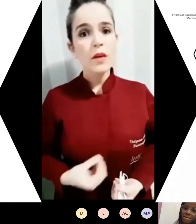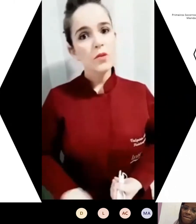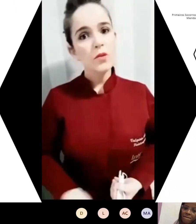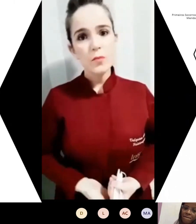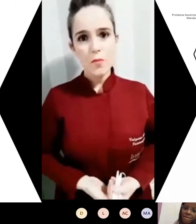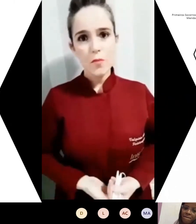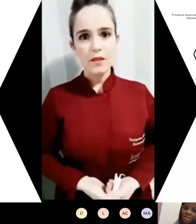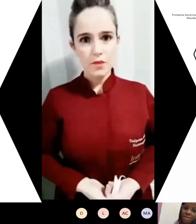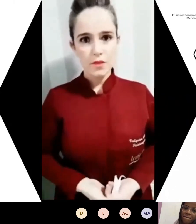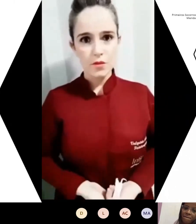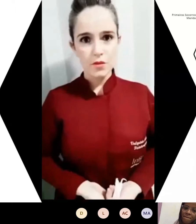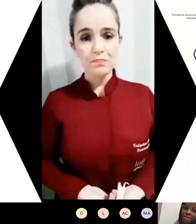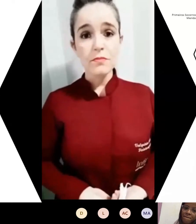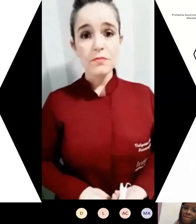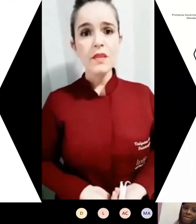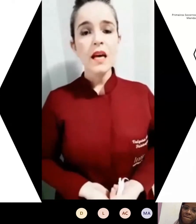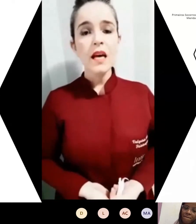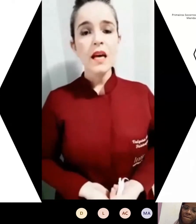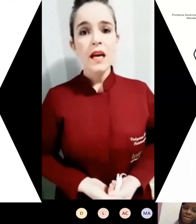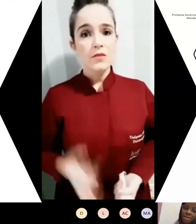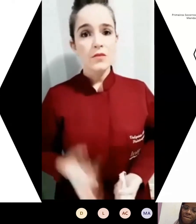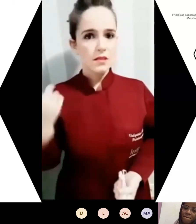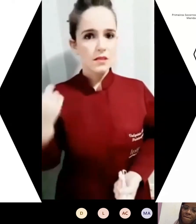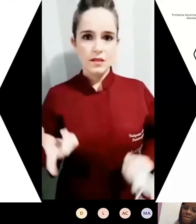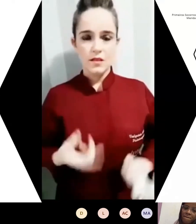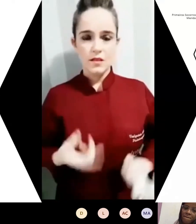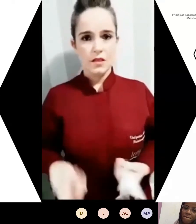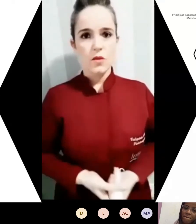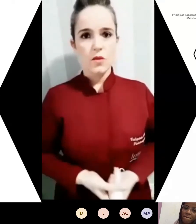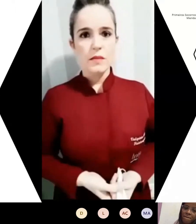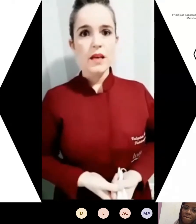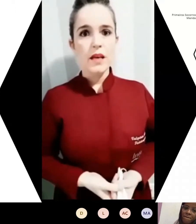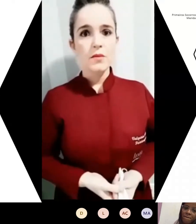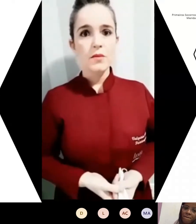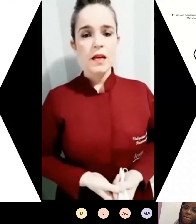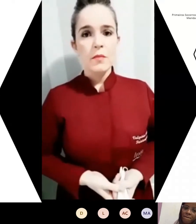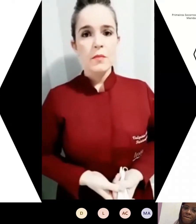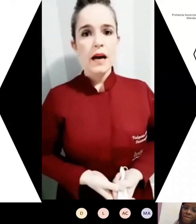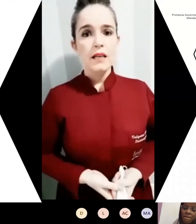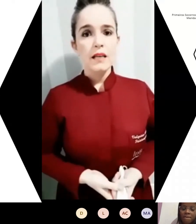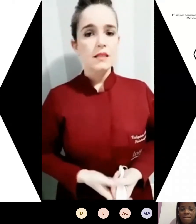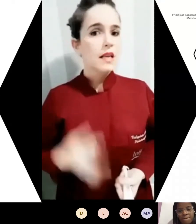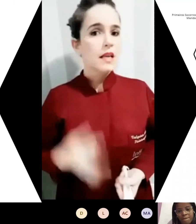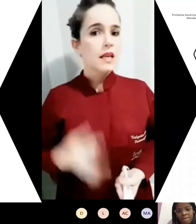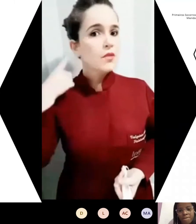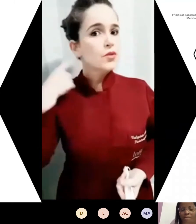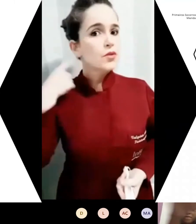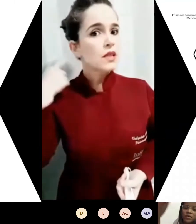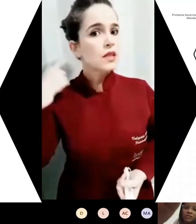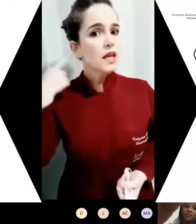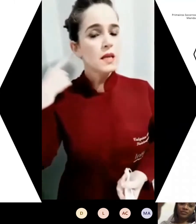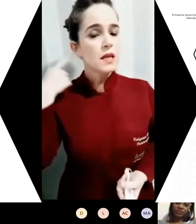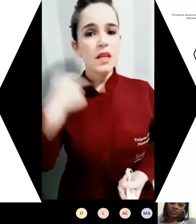humano, eu realmente estou muito preocupada com isso. Eu não sei se vocês estão percebendo, mas